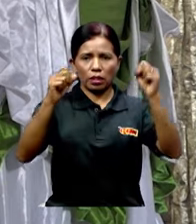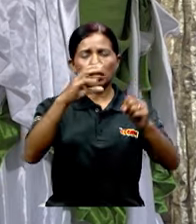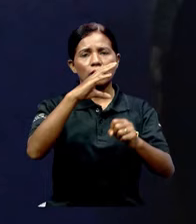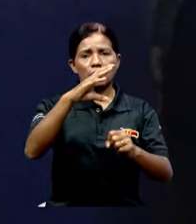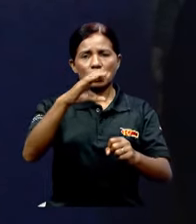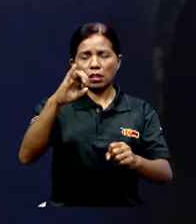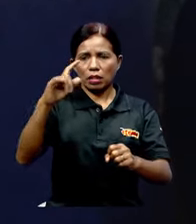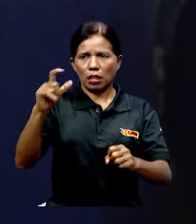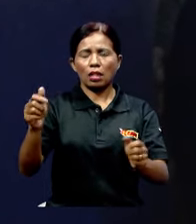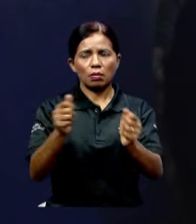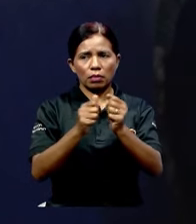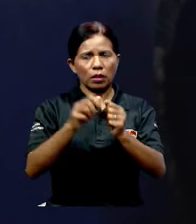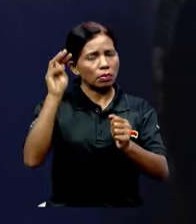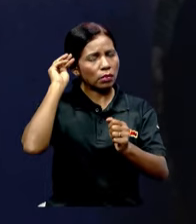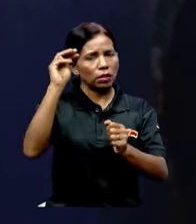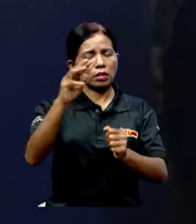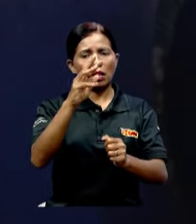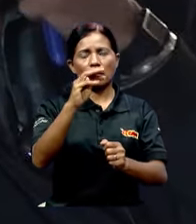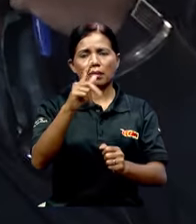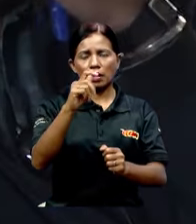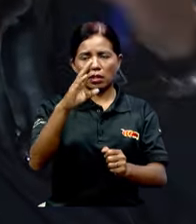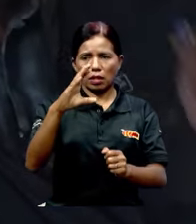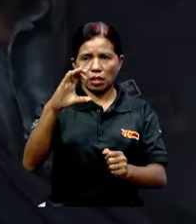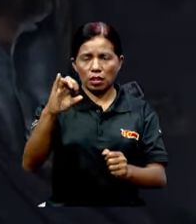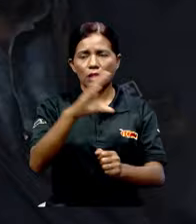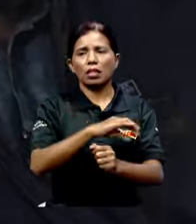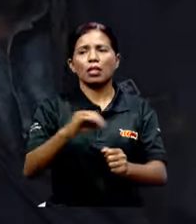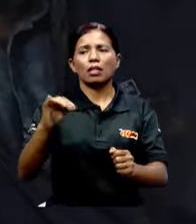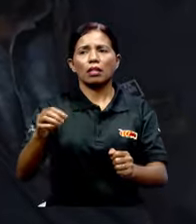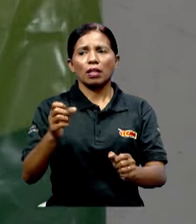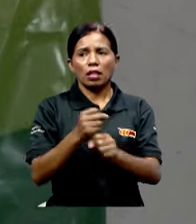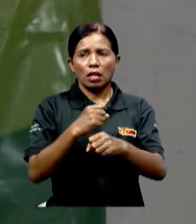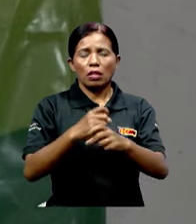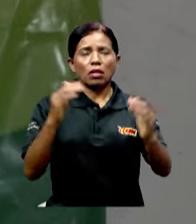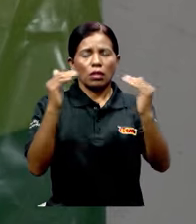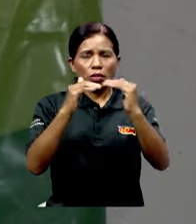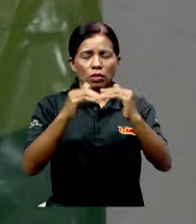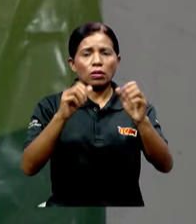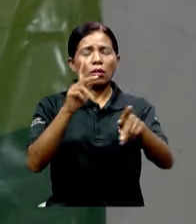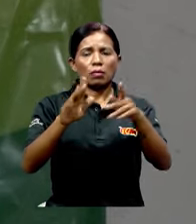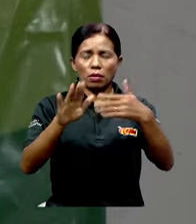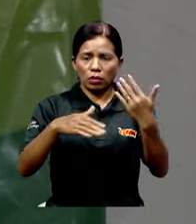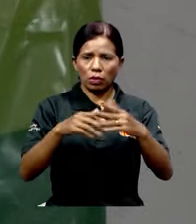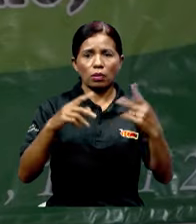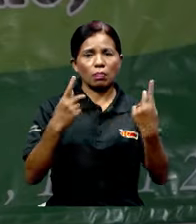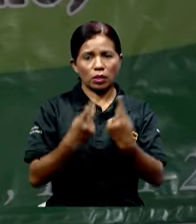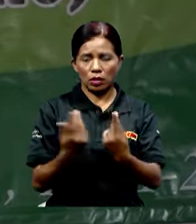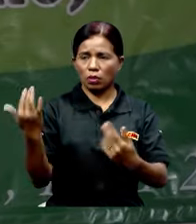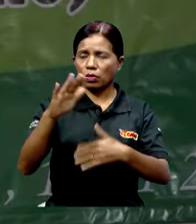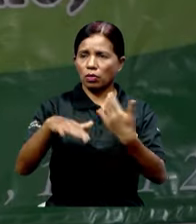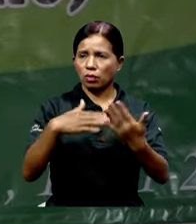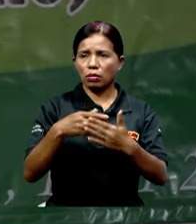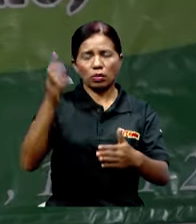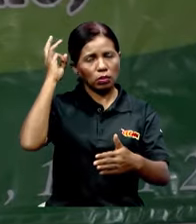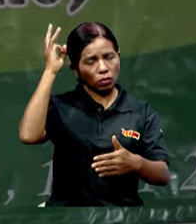hamutu ko ministro komersio industria no sekretario estado teras no propriedades. Halo dialogu, o komunidade no empresario sira, o dirona